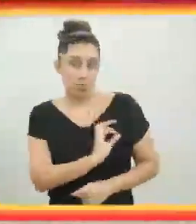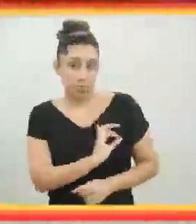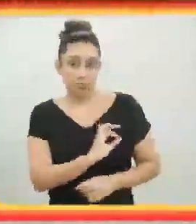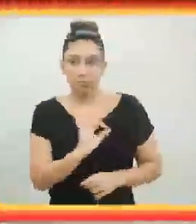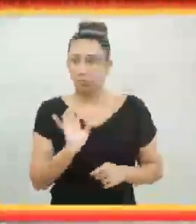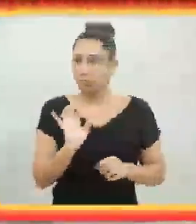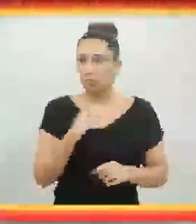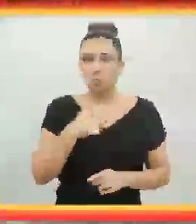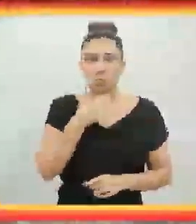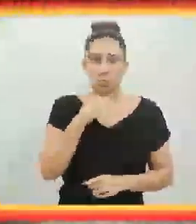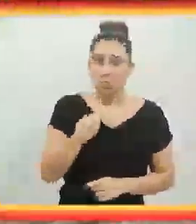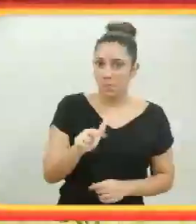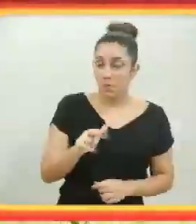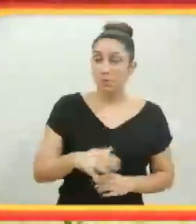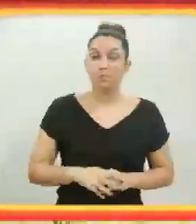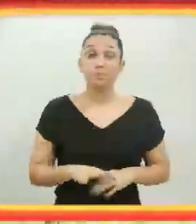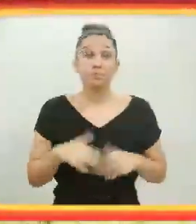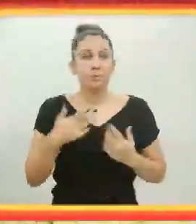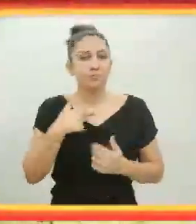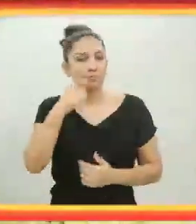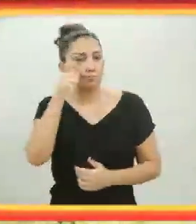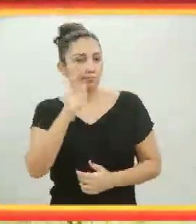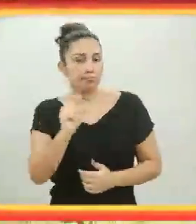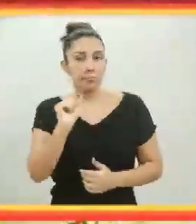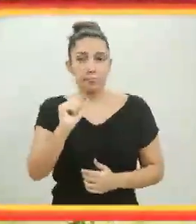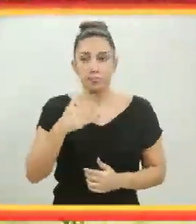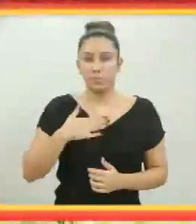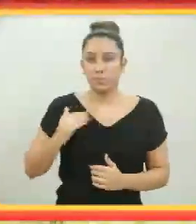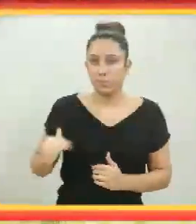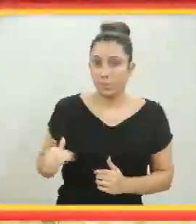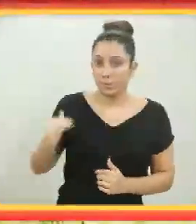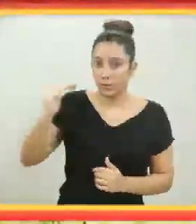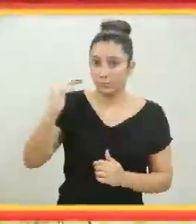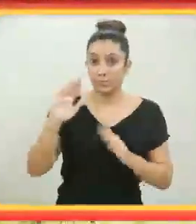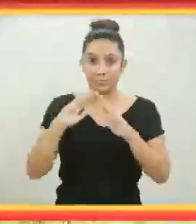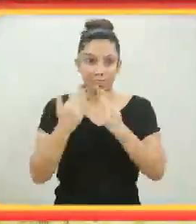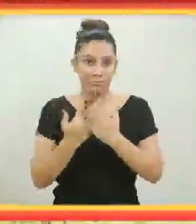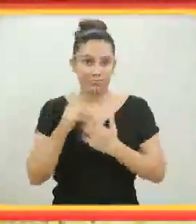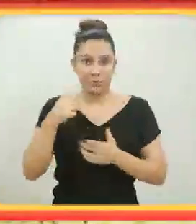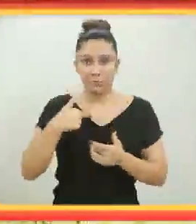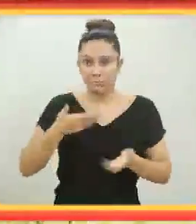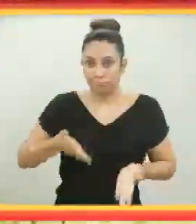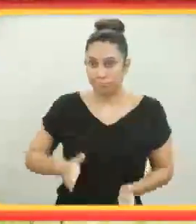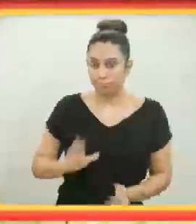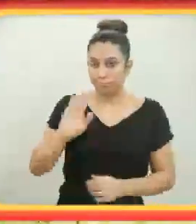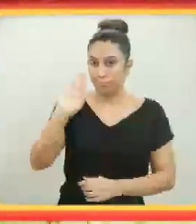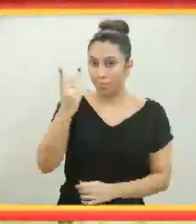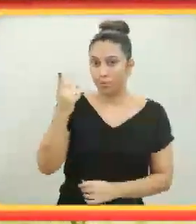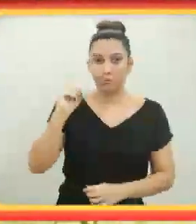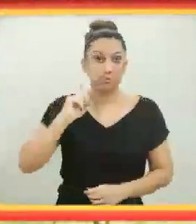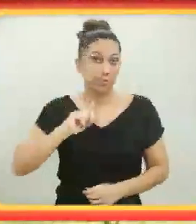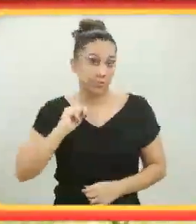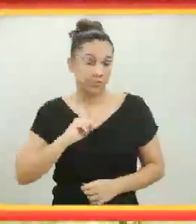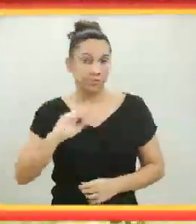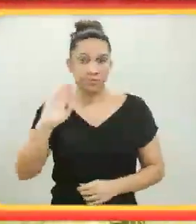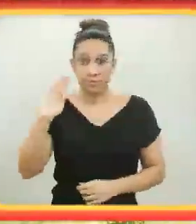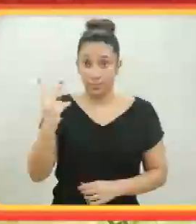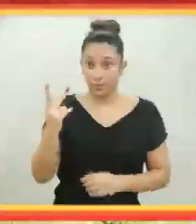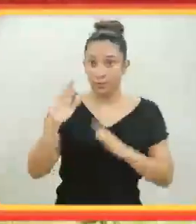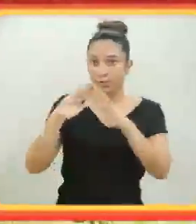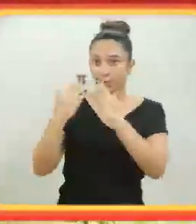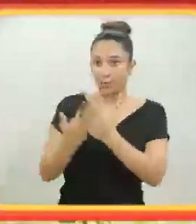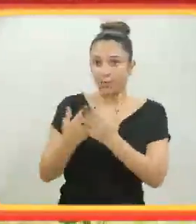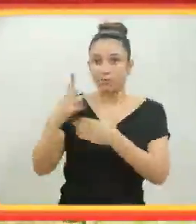nem meus irmãos. O interessante na minha infância é que as escolas, eu nasci